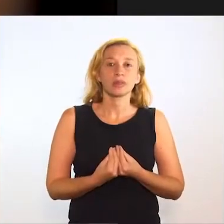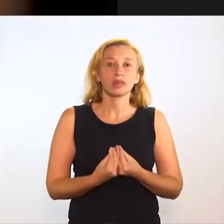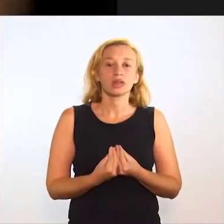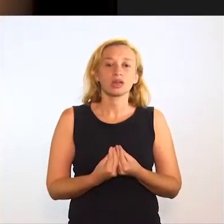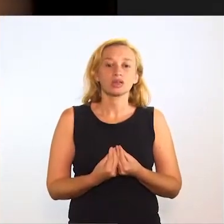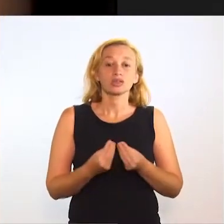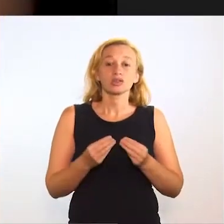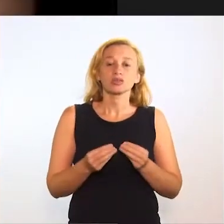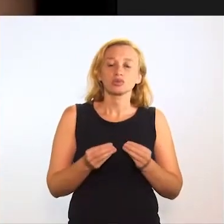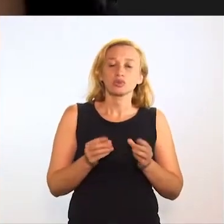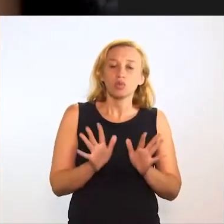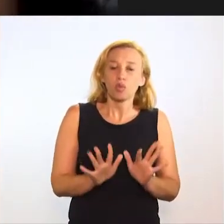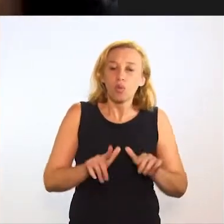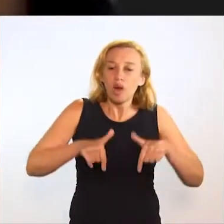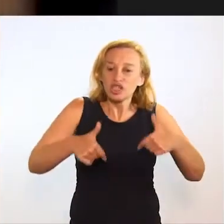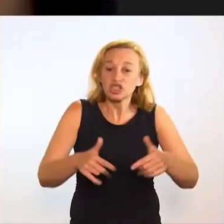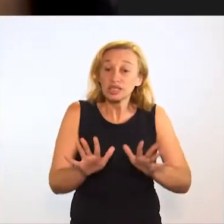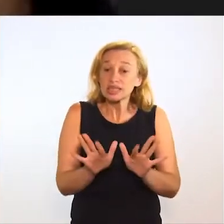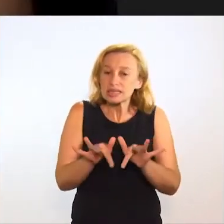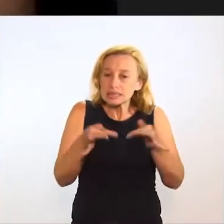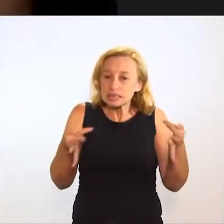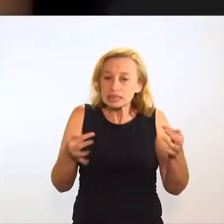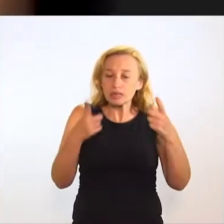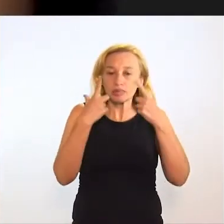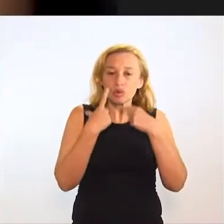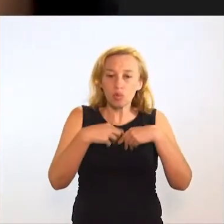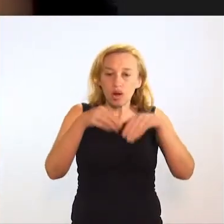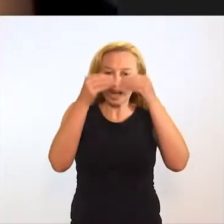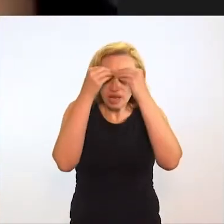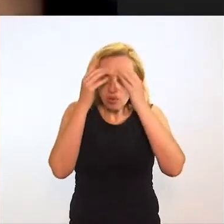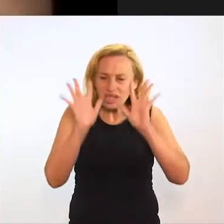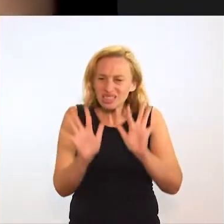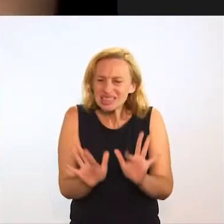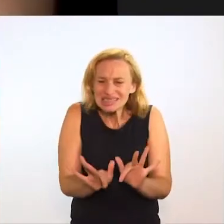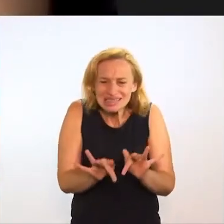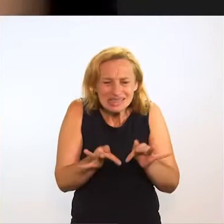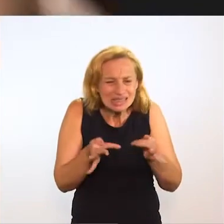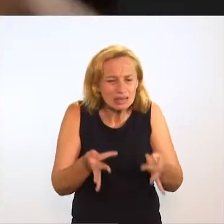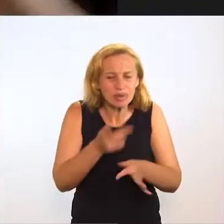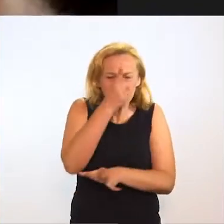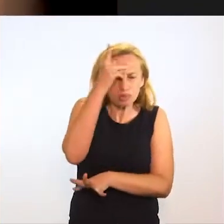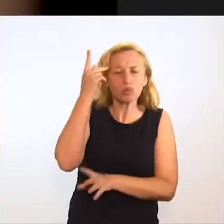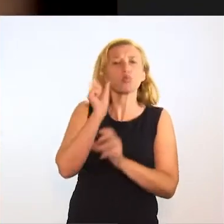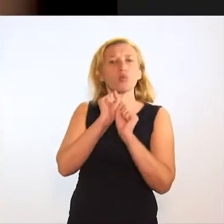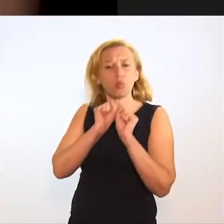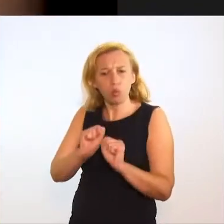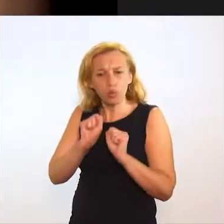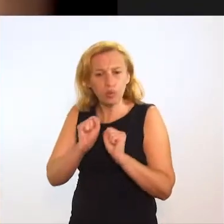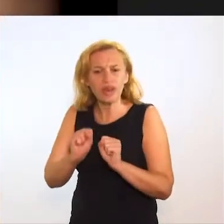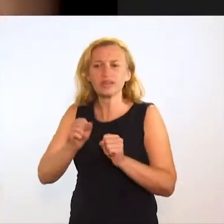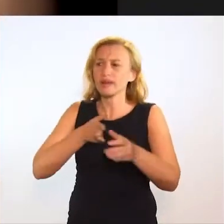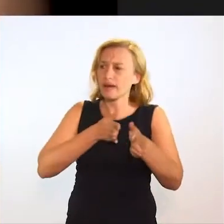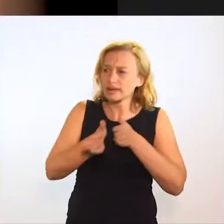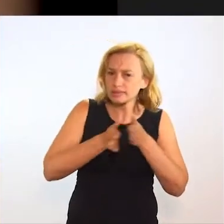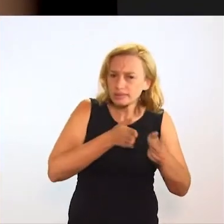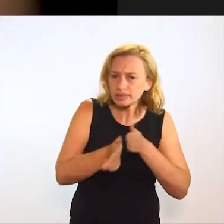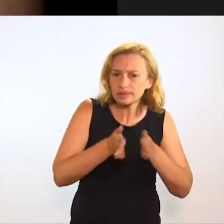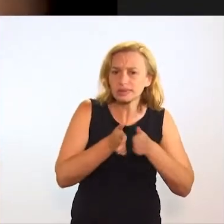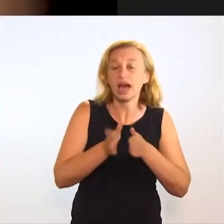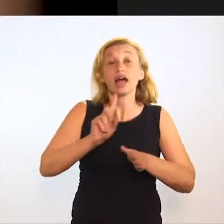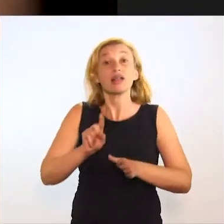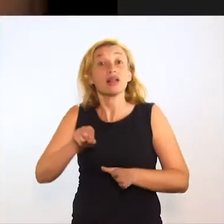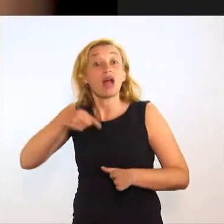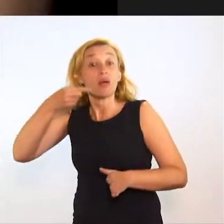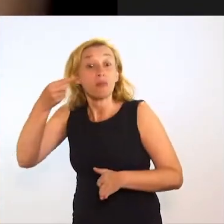trabalhar de uma forma bem simplória, né, numa linguagem bem acessível, para que as pessoas pudessem